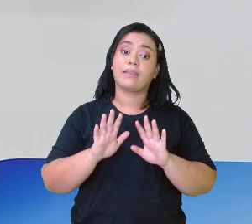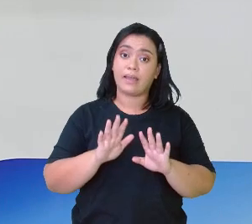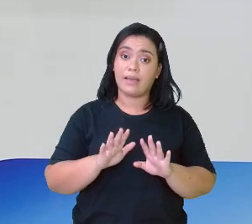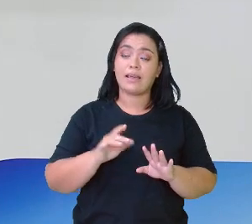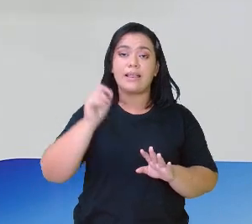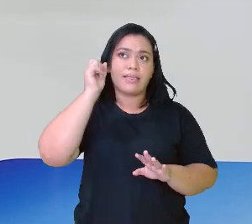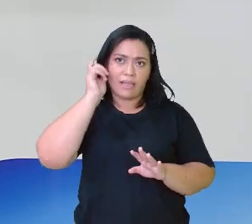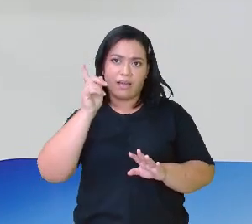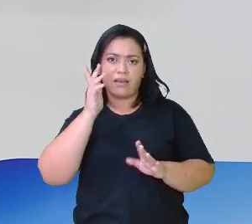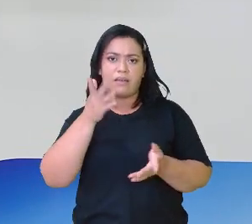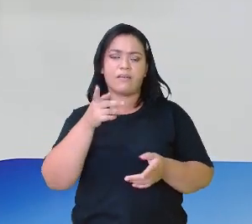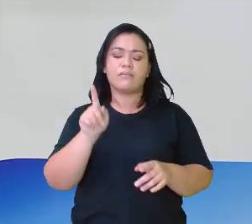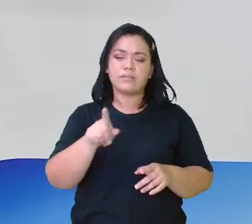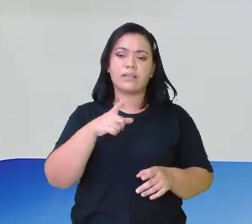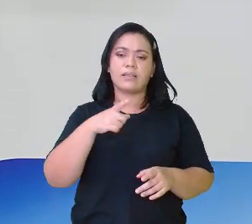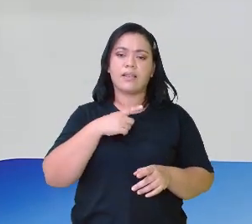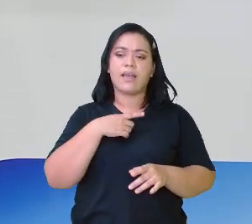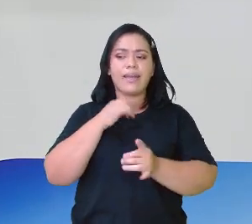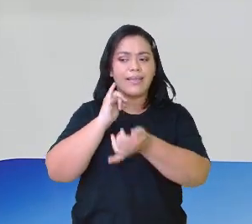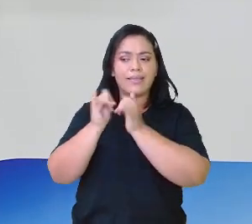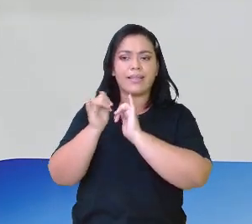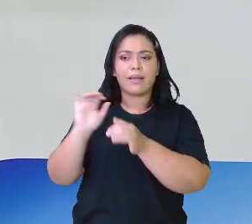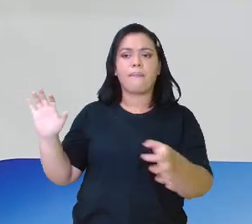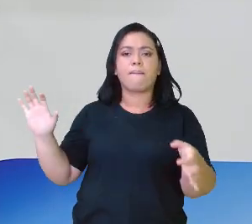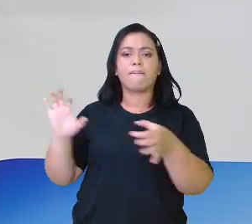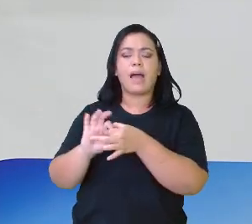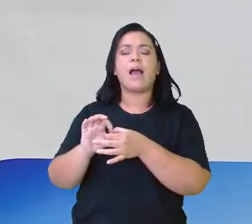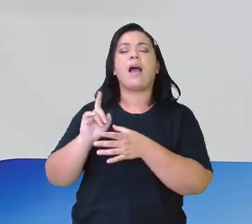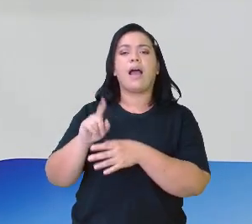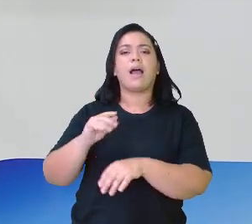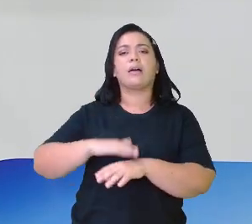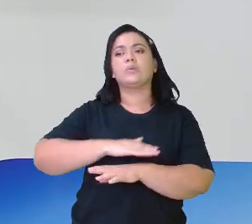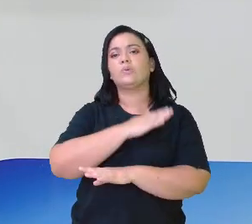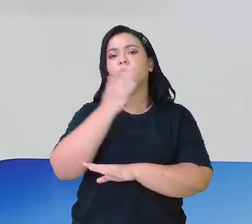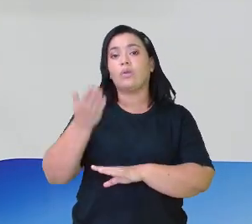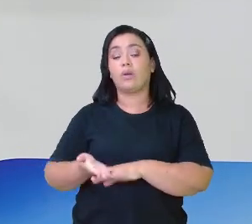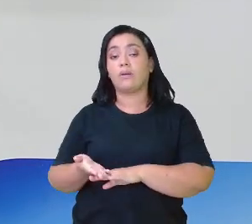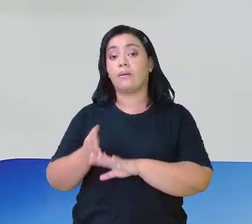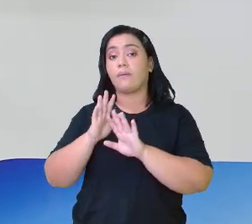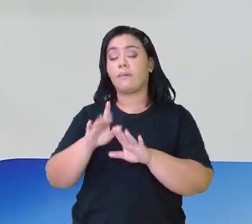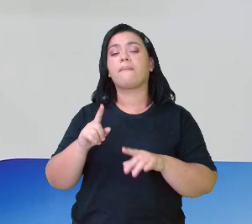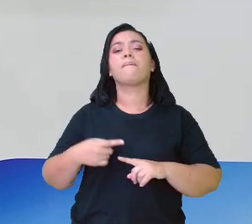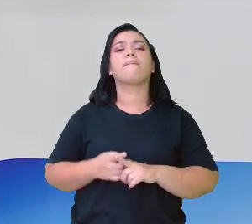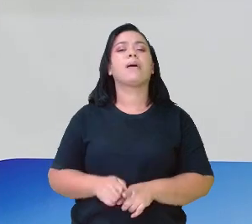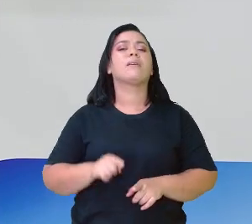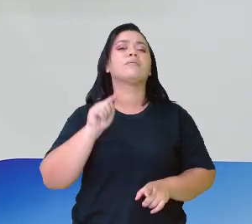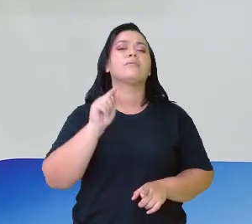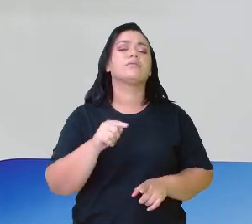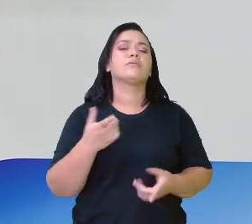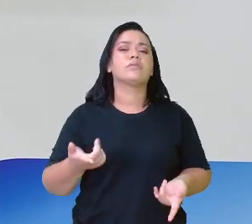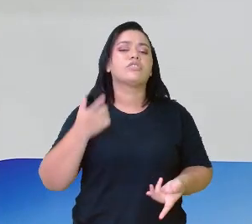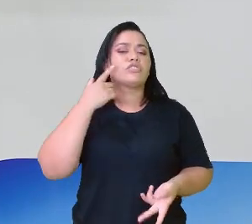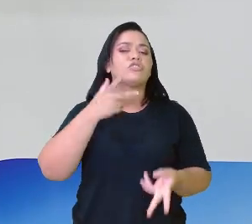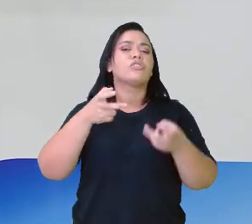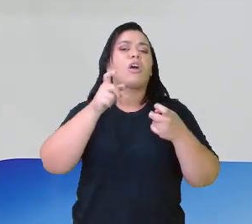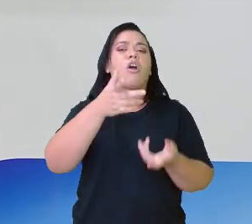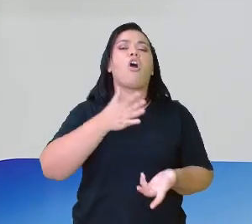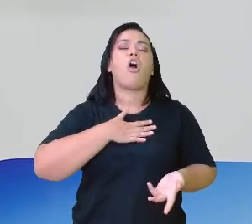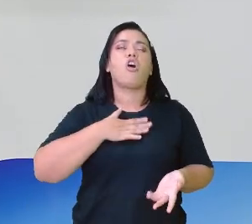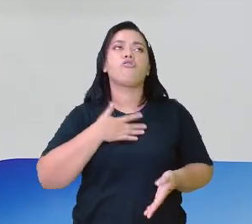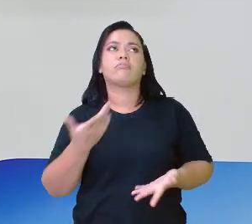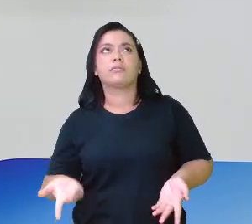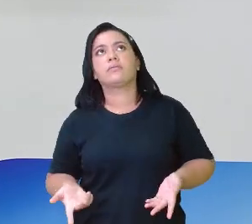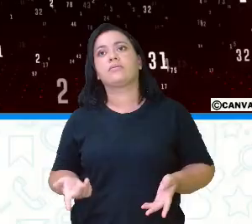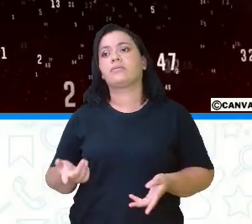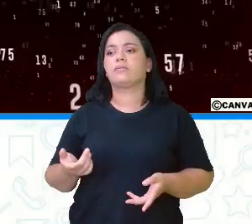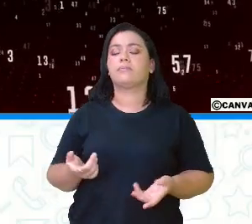a ideia, fazer com que você fique conectado o tempo todo, e para isso nós temos o algoritmo, que vai descobrir quais são os seus interesses,